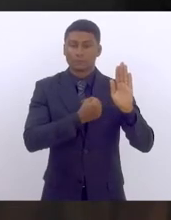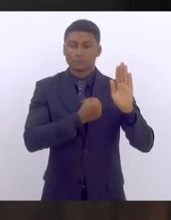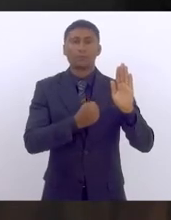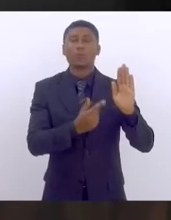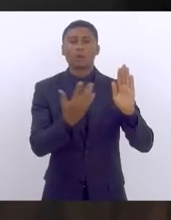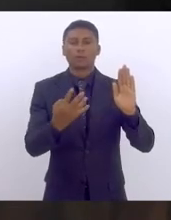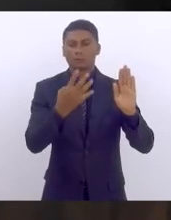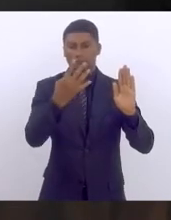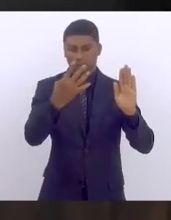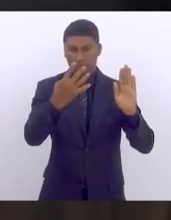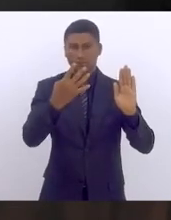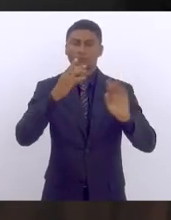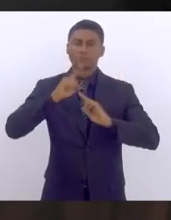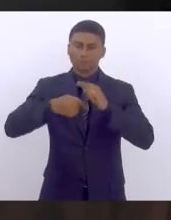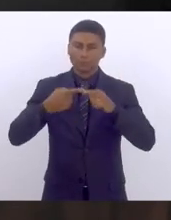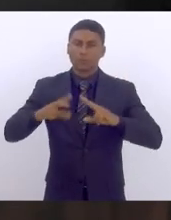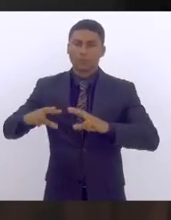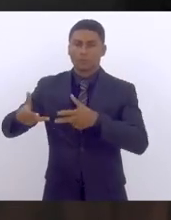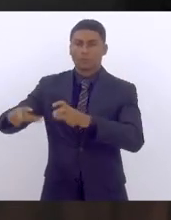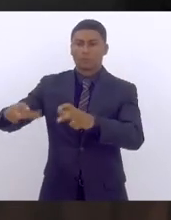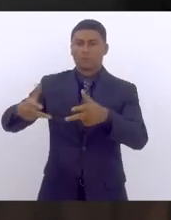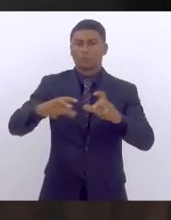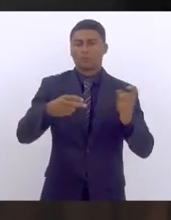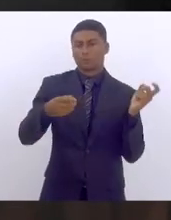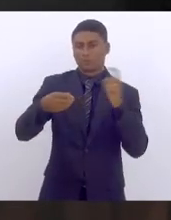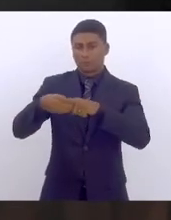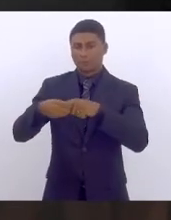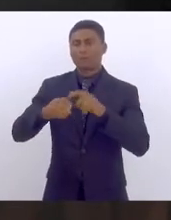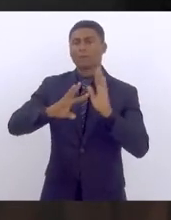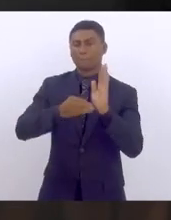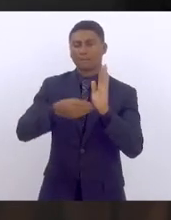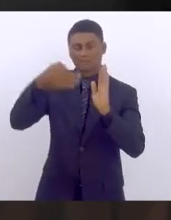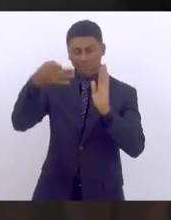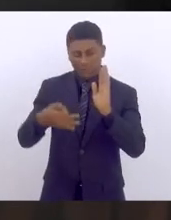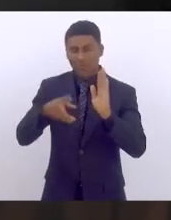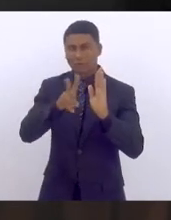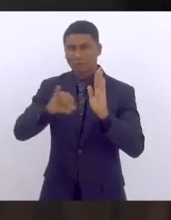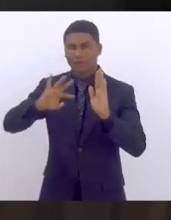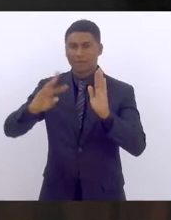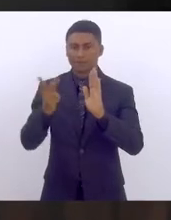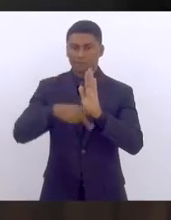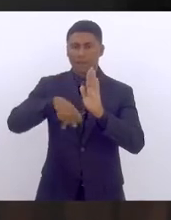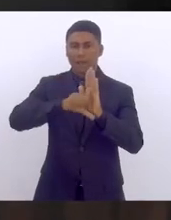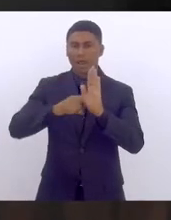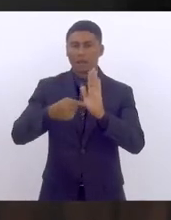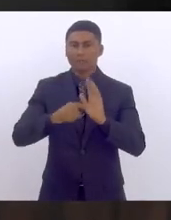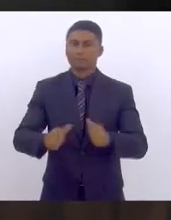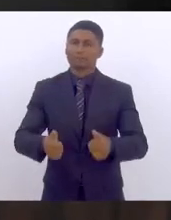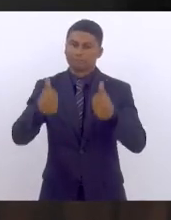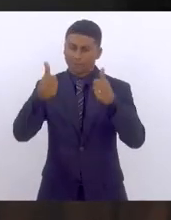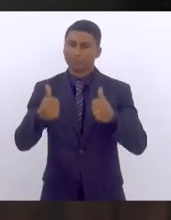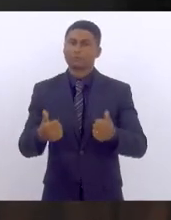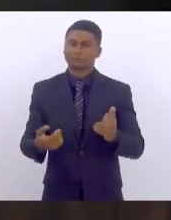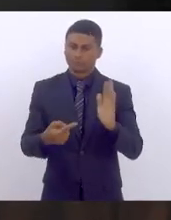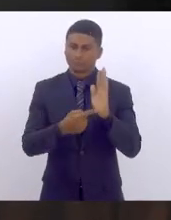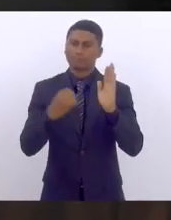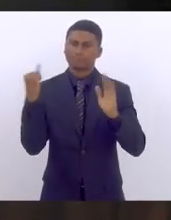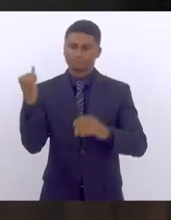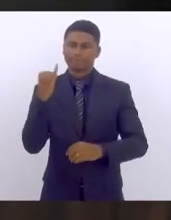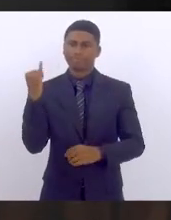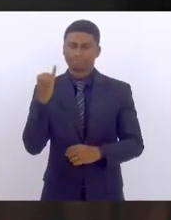às comissões. Certamente essas emendas serão para aprimoração num projeto tão importante e necessário.